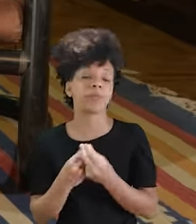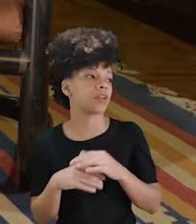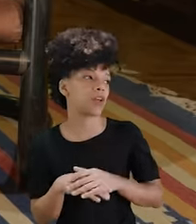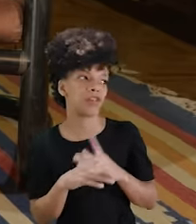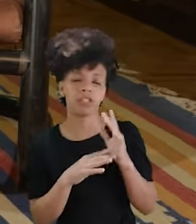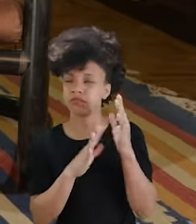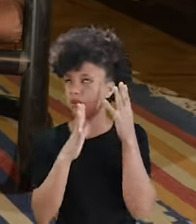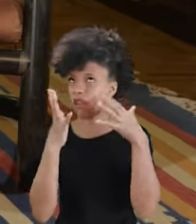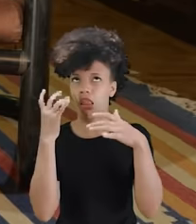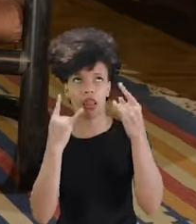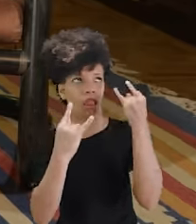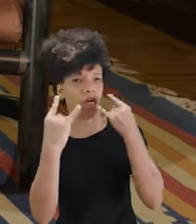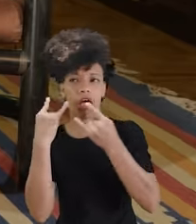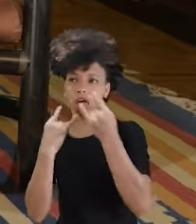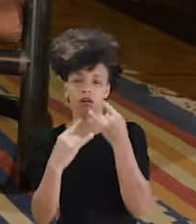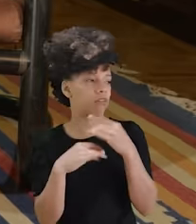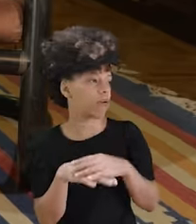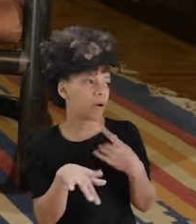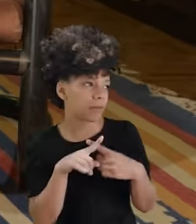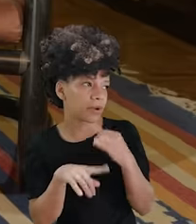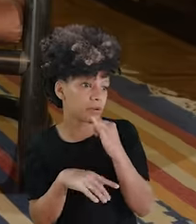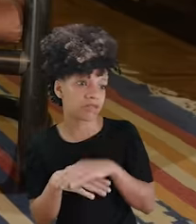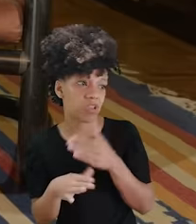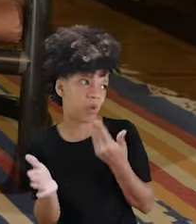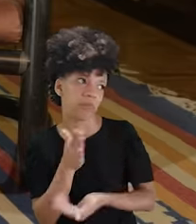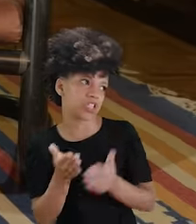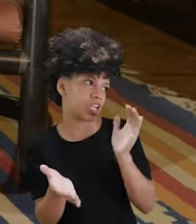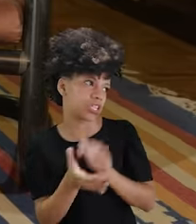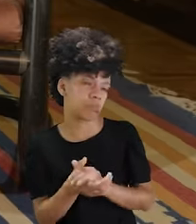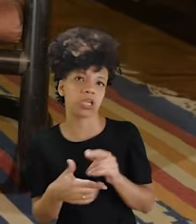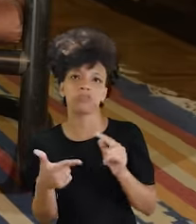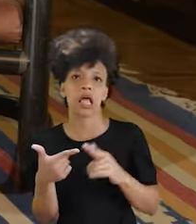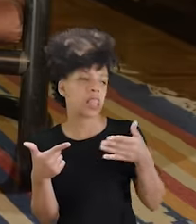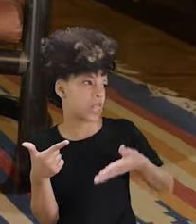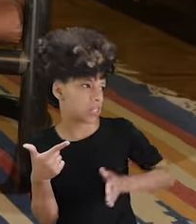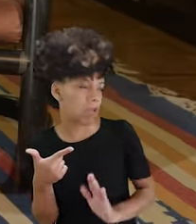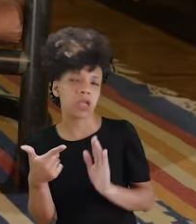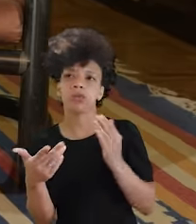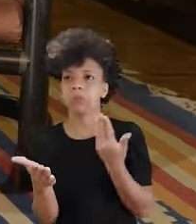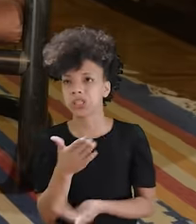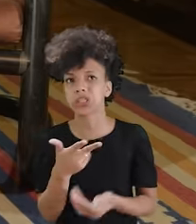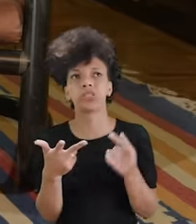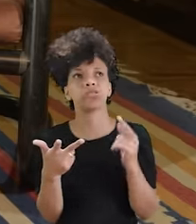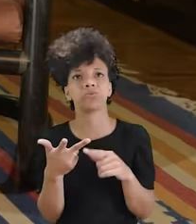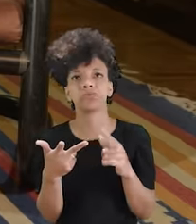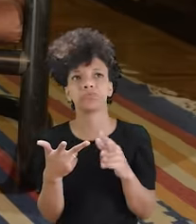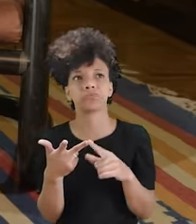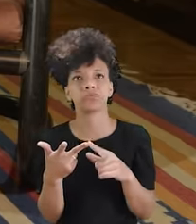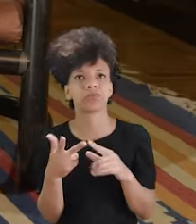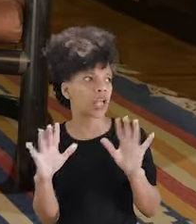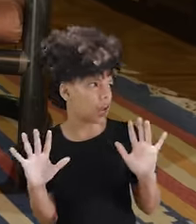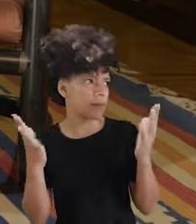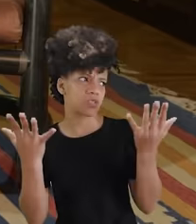saudade da minha família viu llenado escolher Tá certo porque tipo eu perdi casamentos perdi Nascimentos perdido né